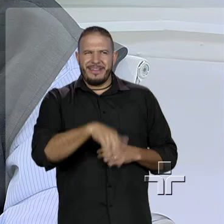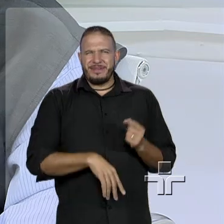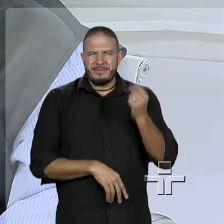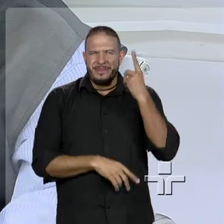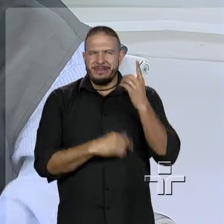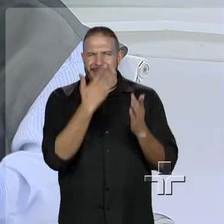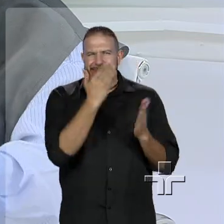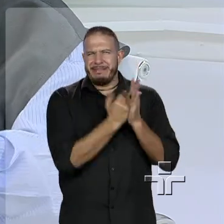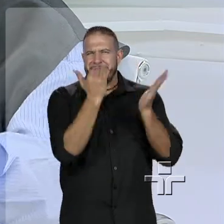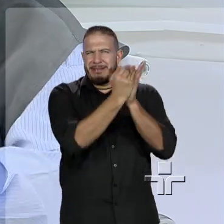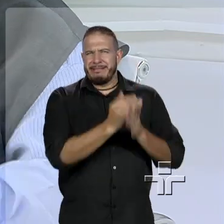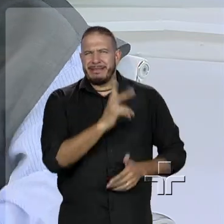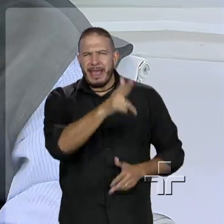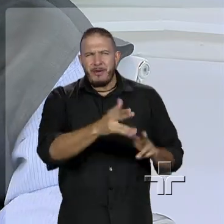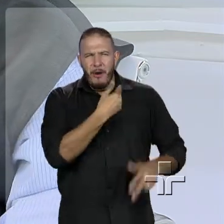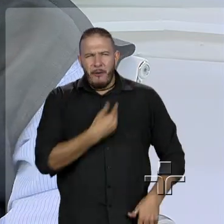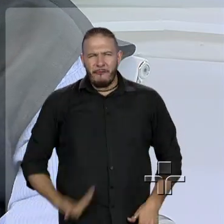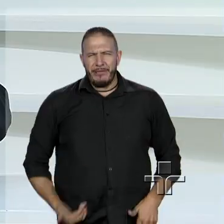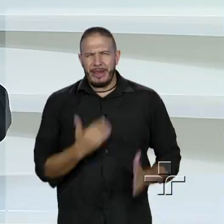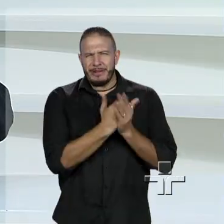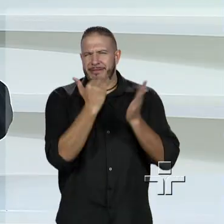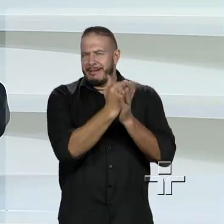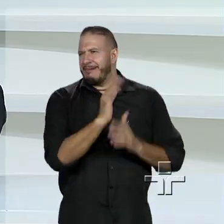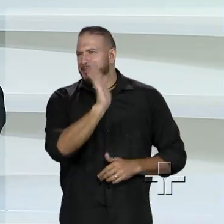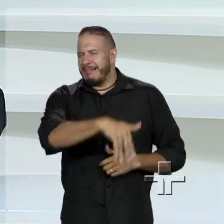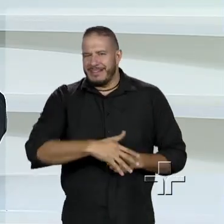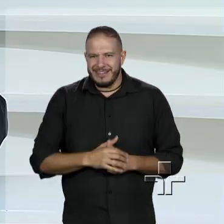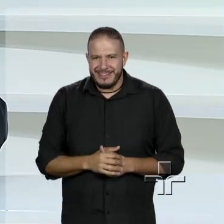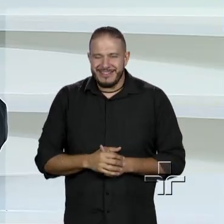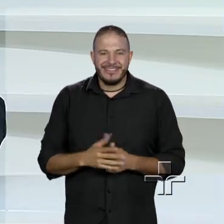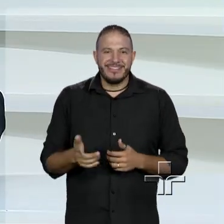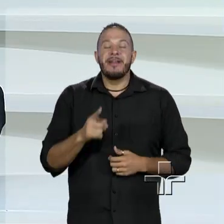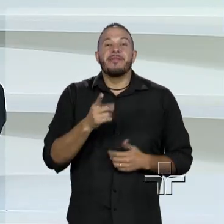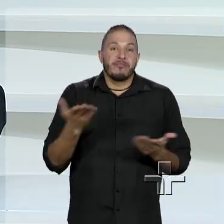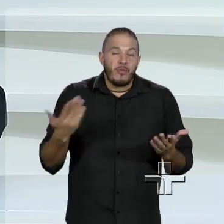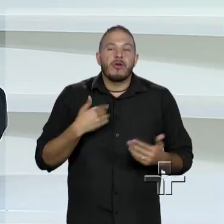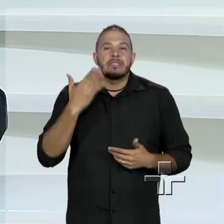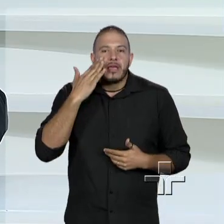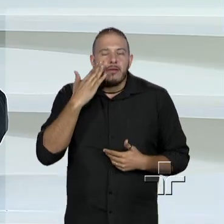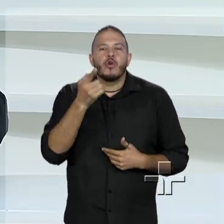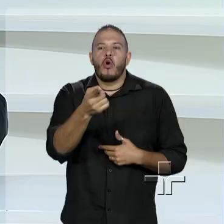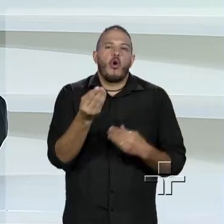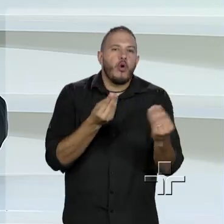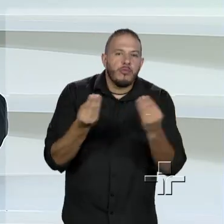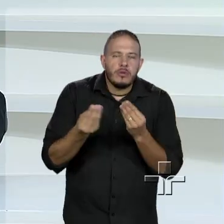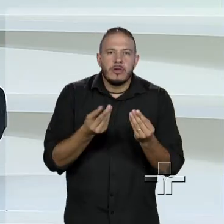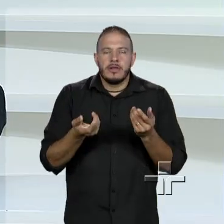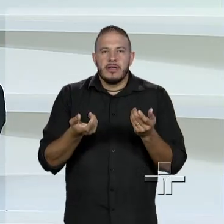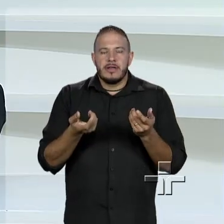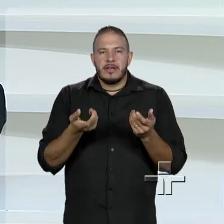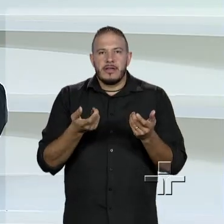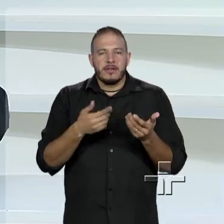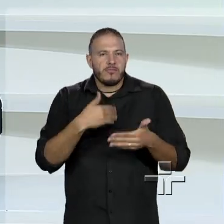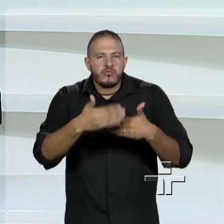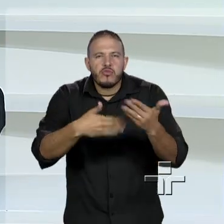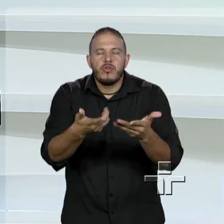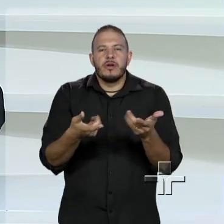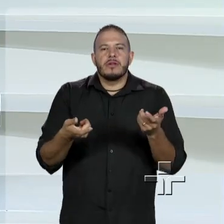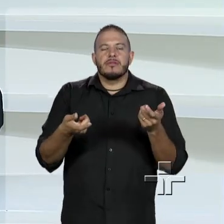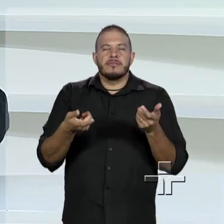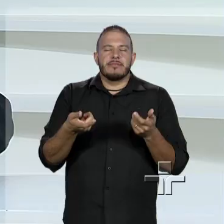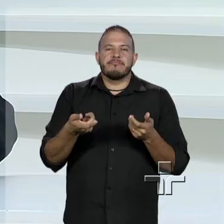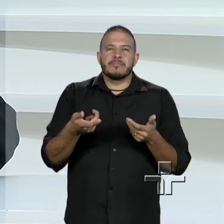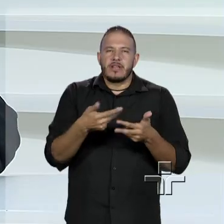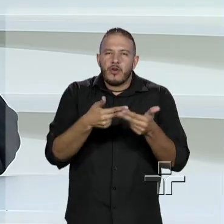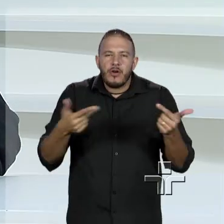exagero. Você está que nem o governo, hein? Como funciona esse negócio, né,